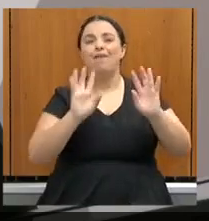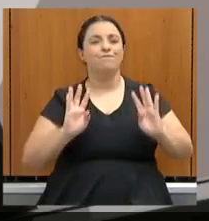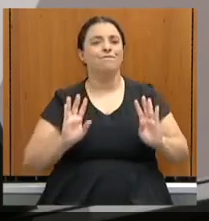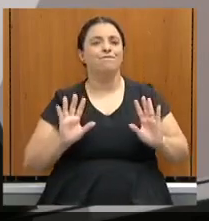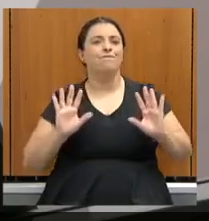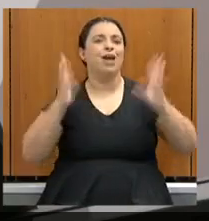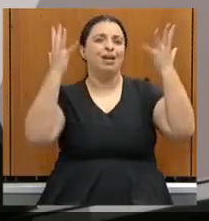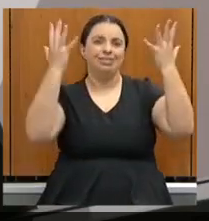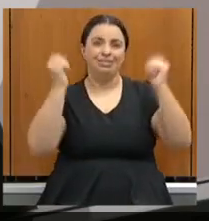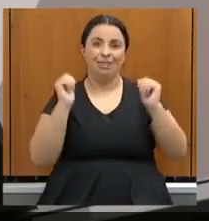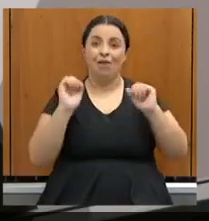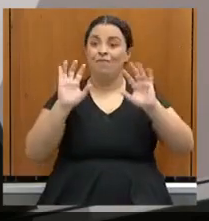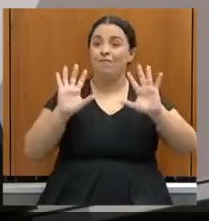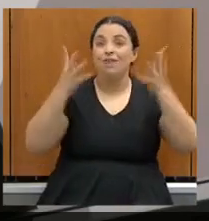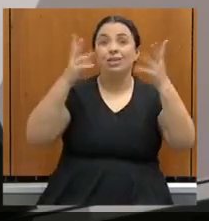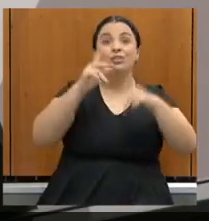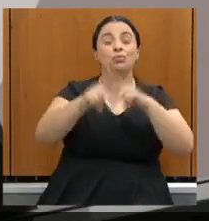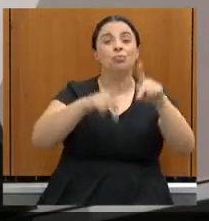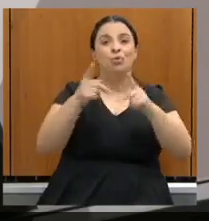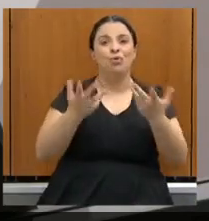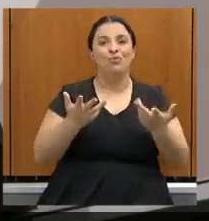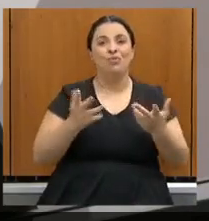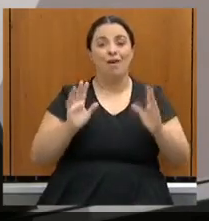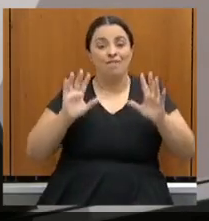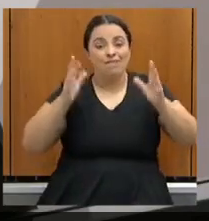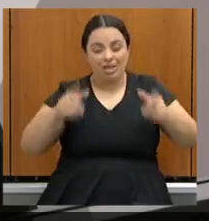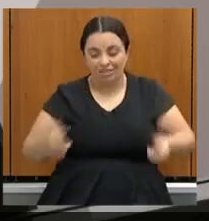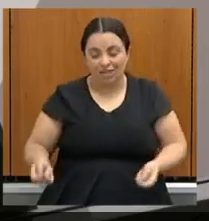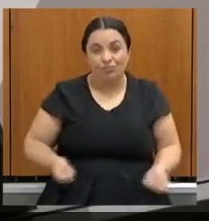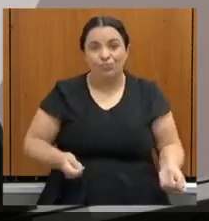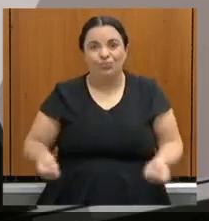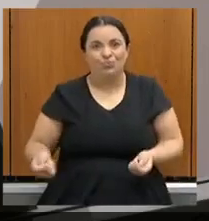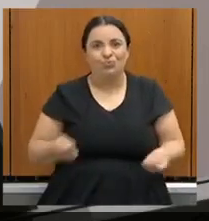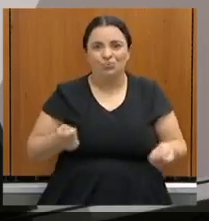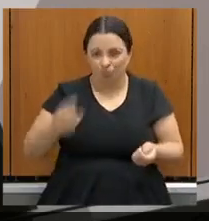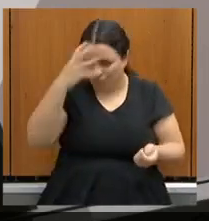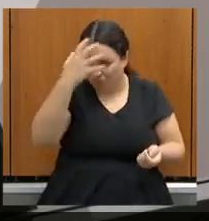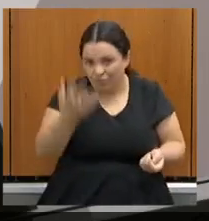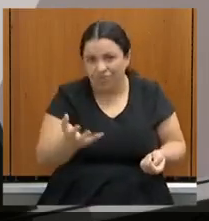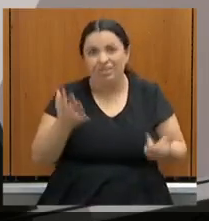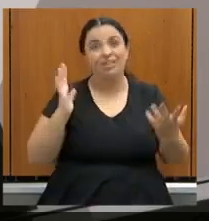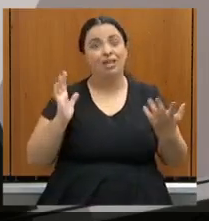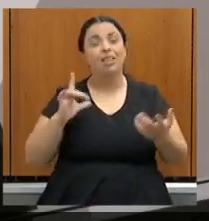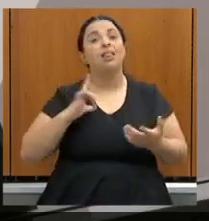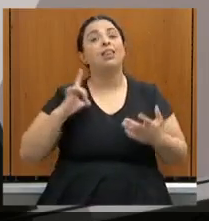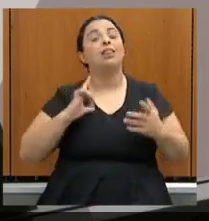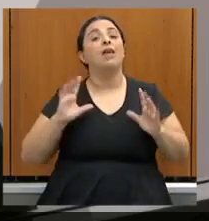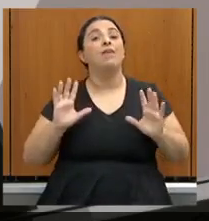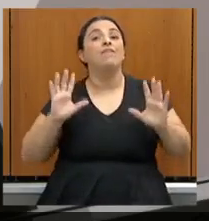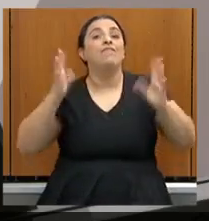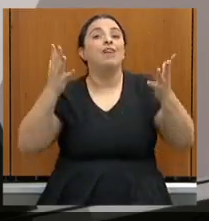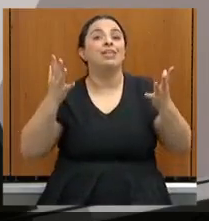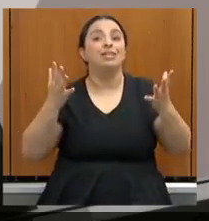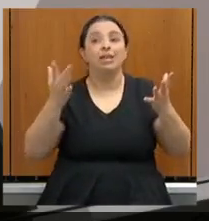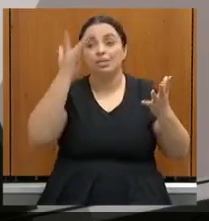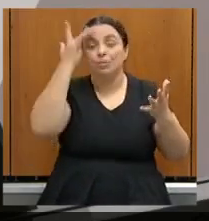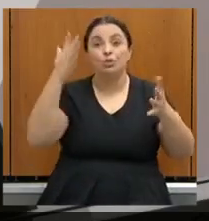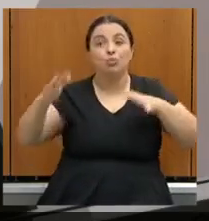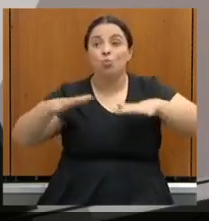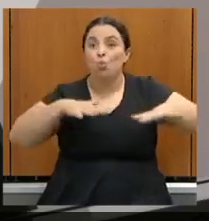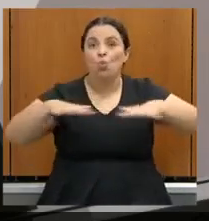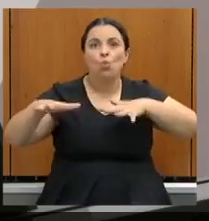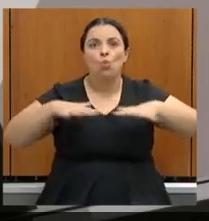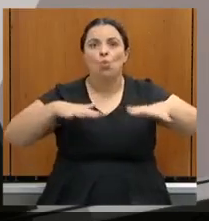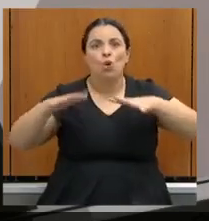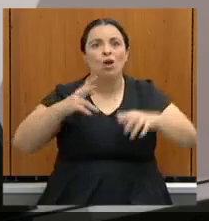junina, nós temos festas que movimentam as pessoas culturalmente, então, falar essa